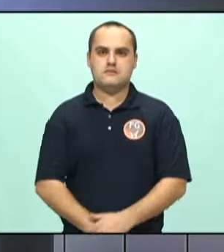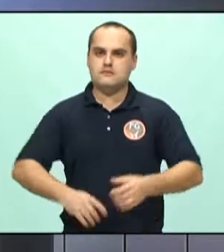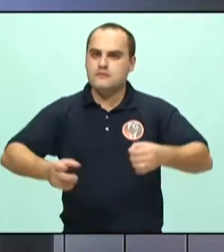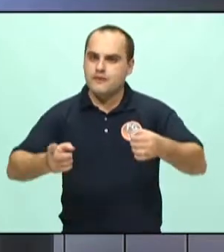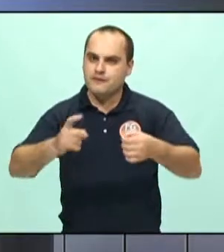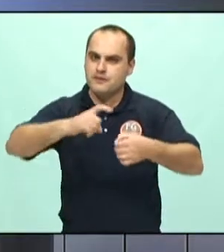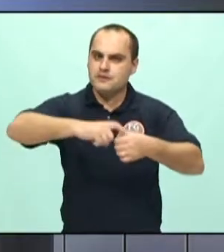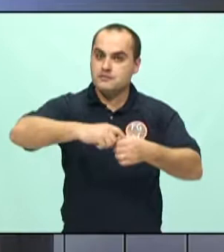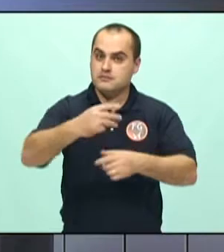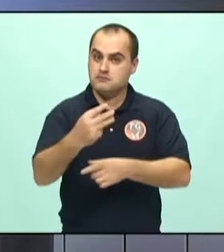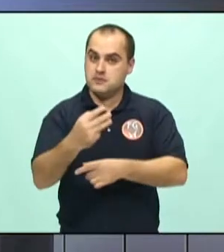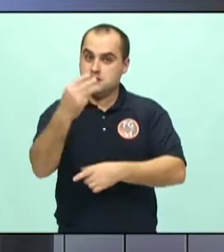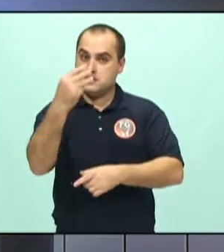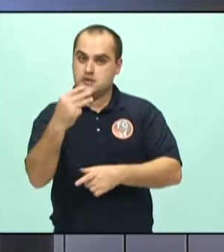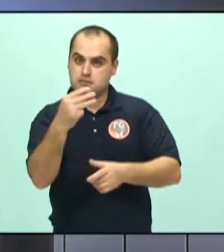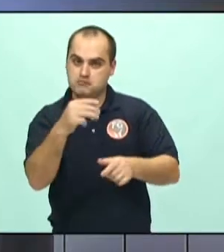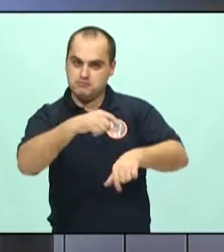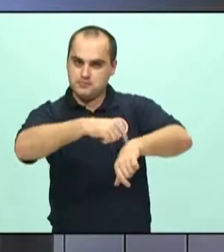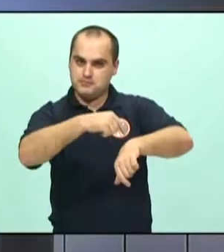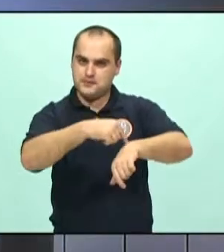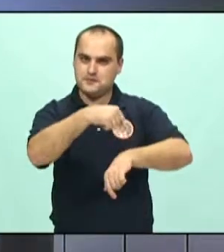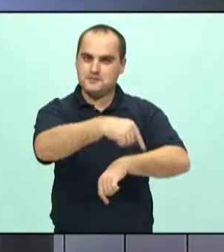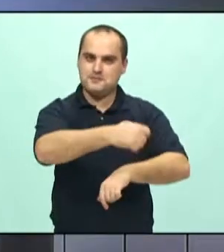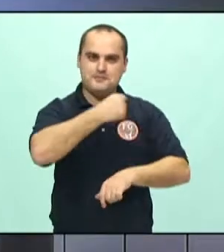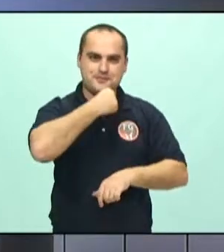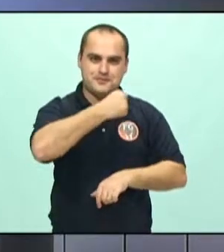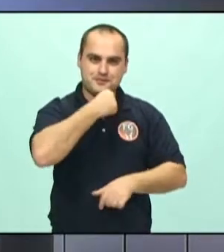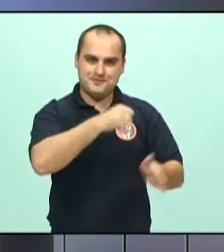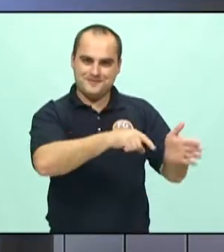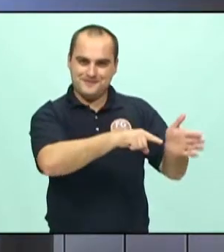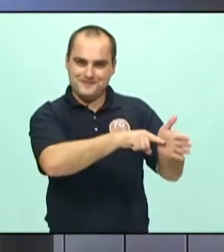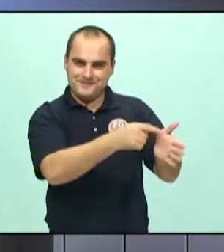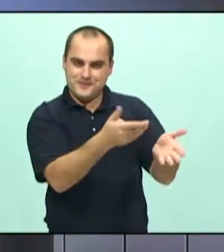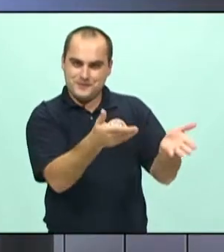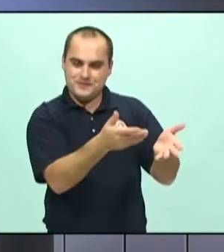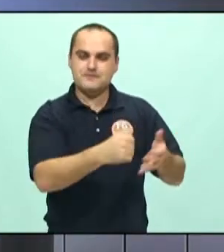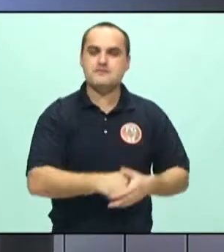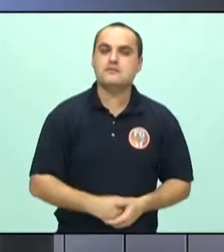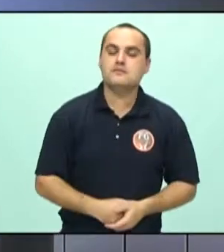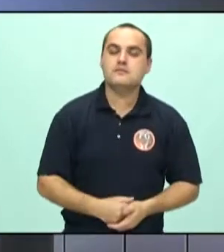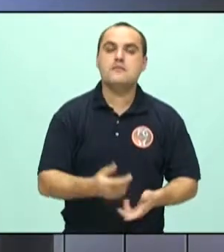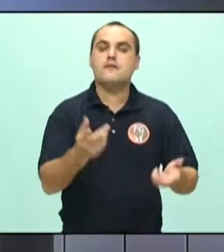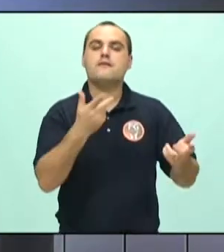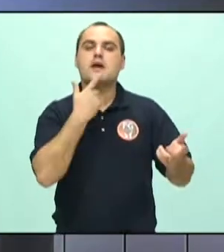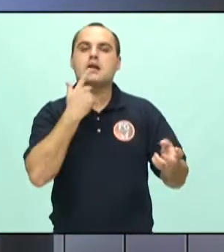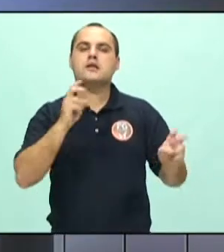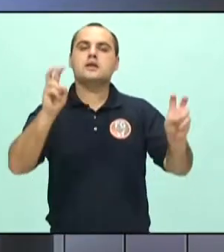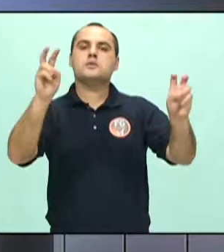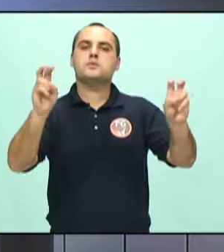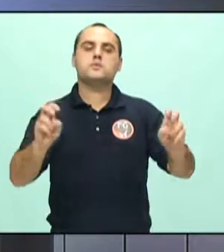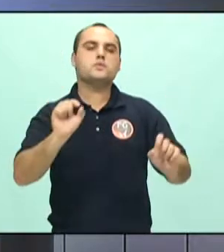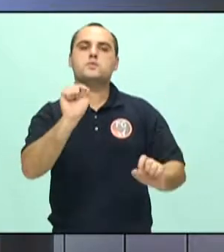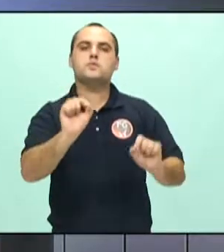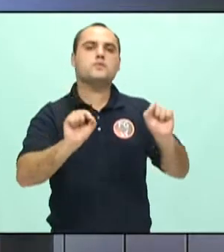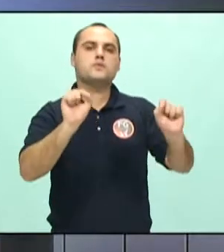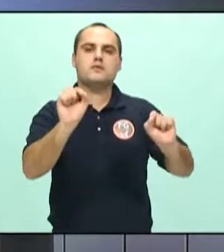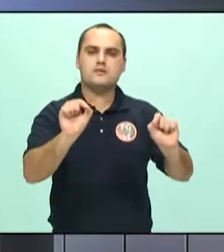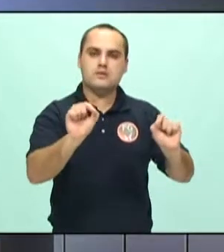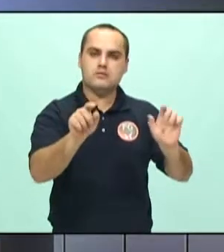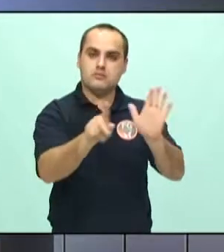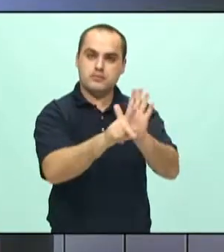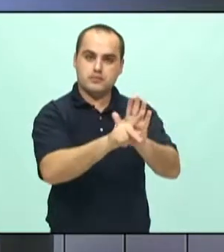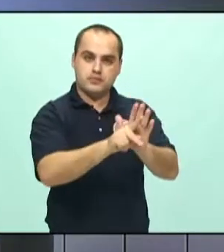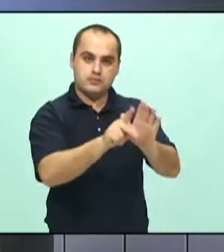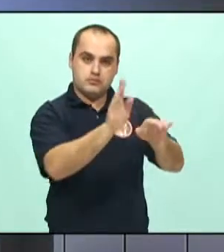Voltamos com o terceiro e último bloco do Câmara Aberta. Hoje estamos falando a respeito do documentário Trabalhadores do Cais, o berço de